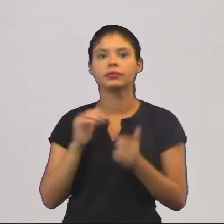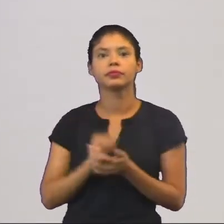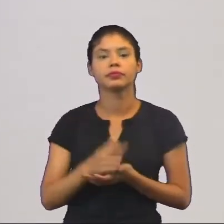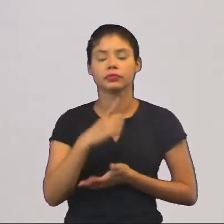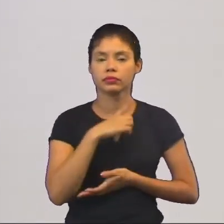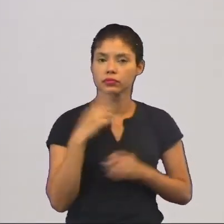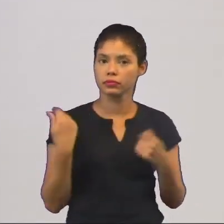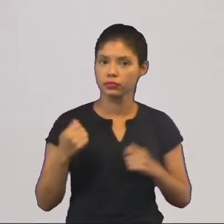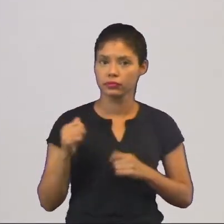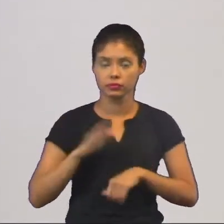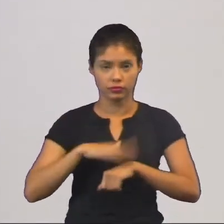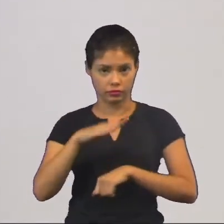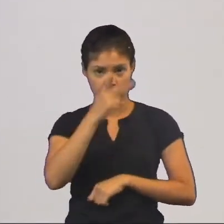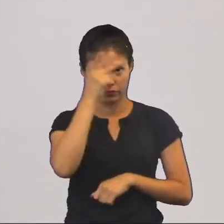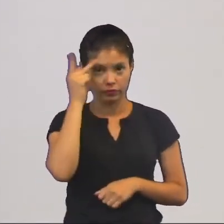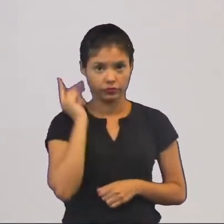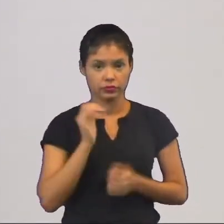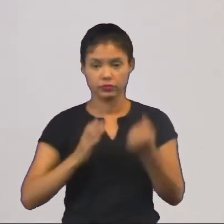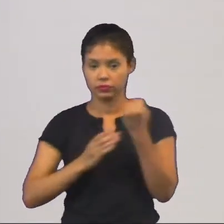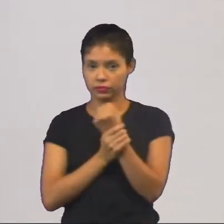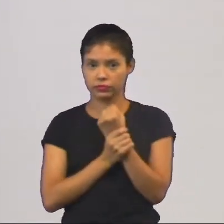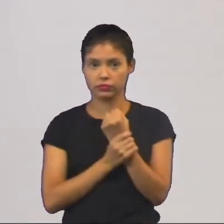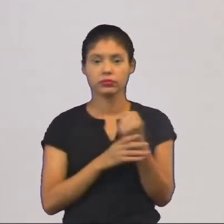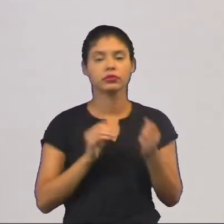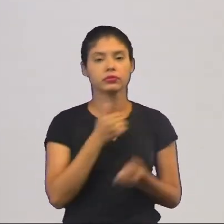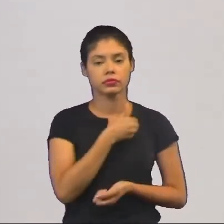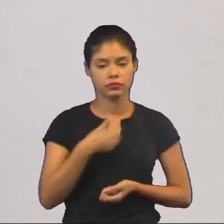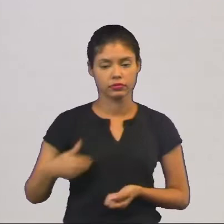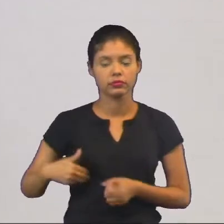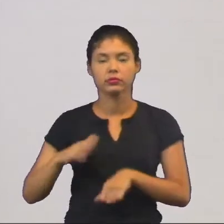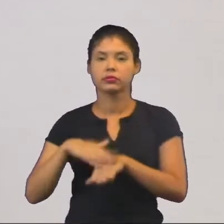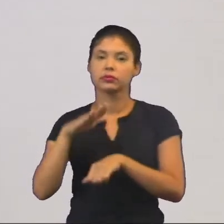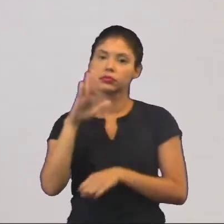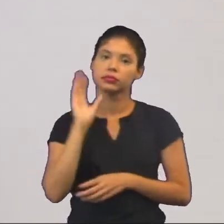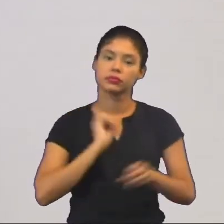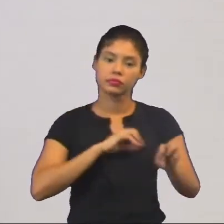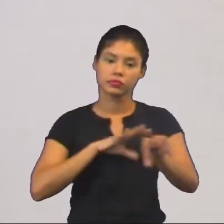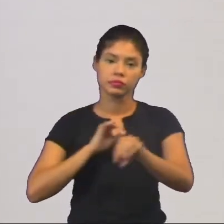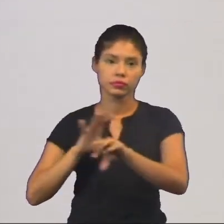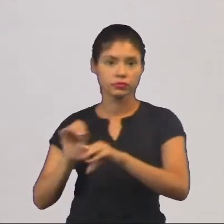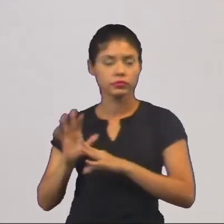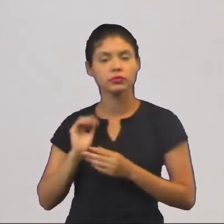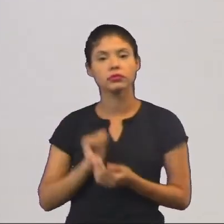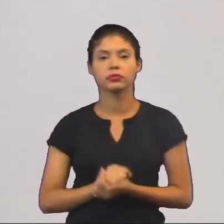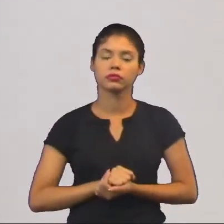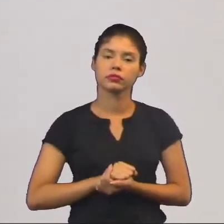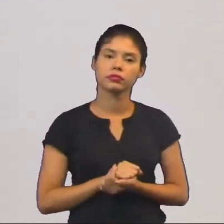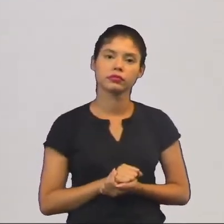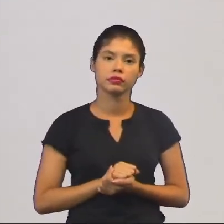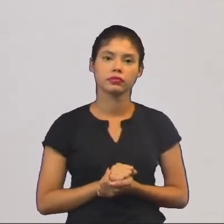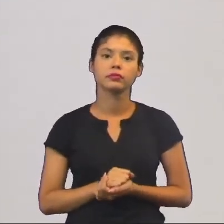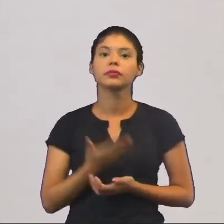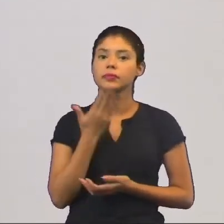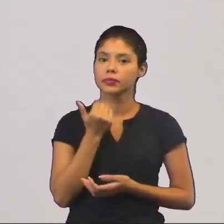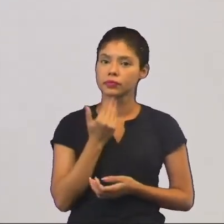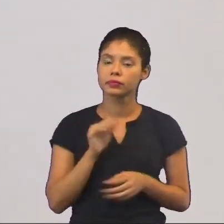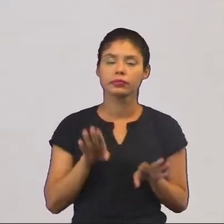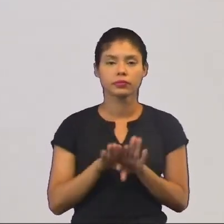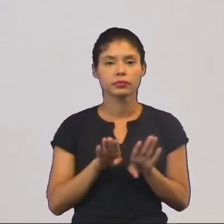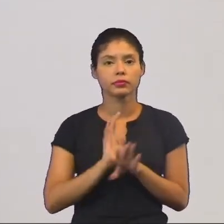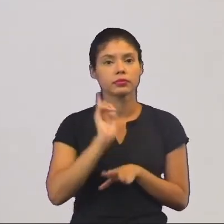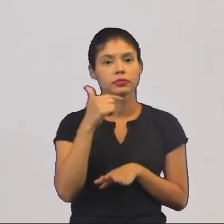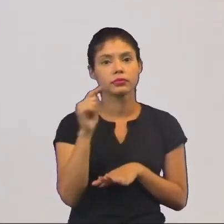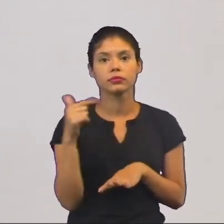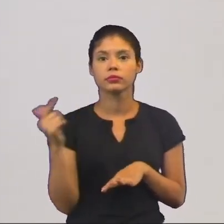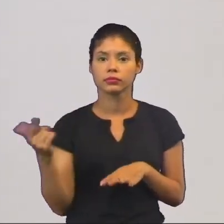a necessidade de mais pessoas para a segurança pública, de mais pessoas para a área de educação, de mais pessoas para a área alimentícia e tantos